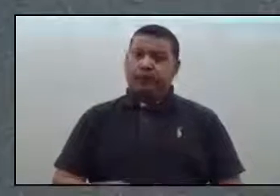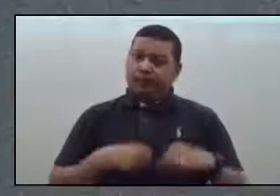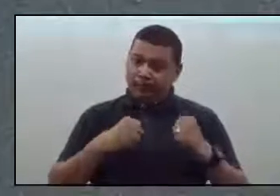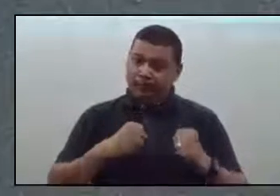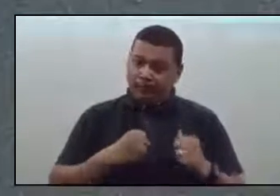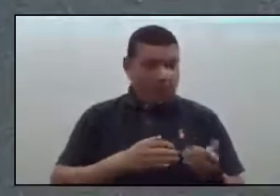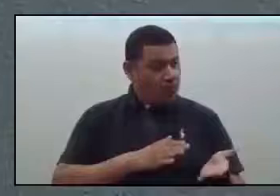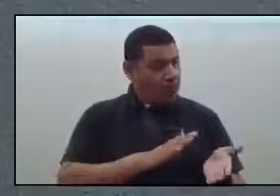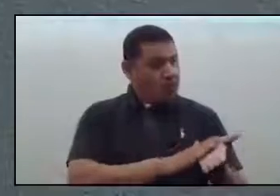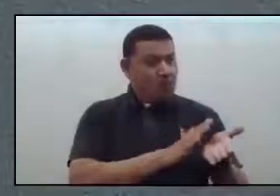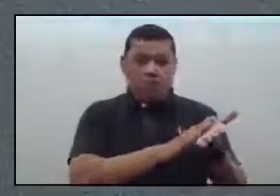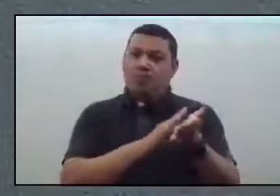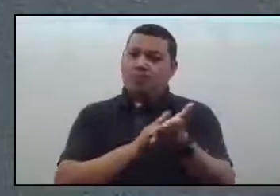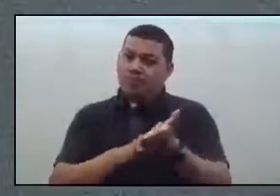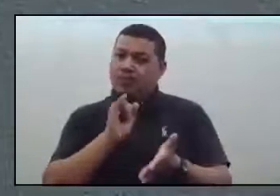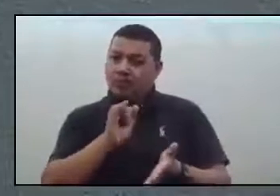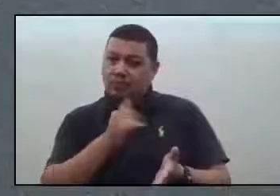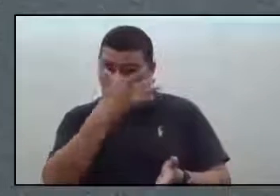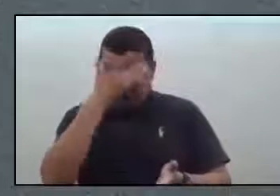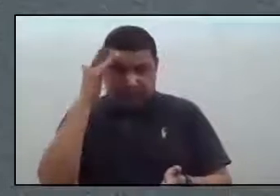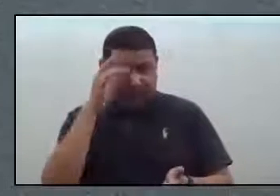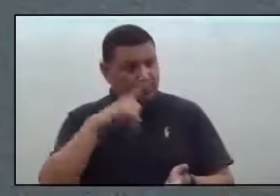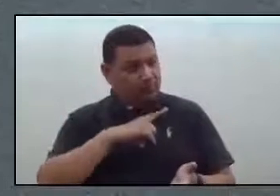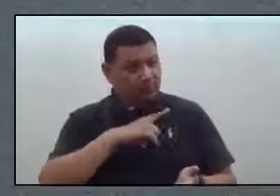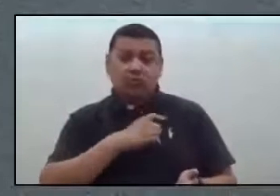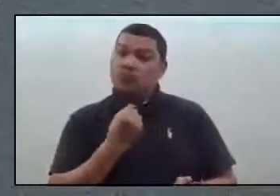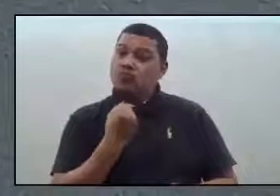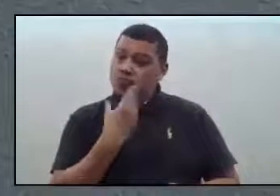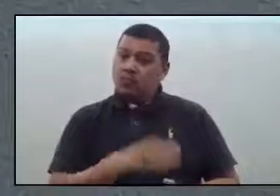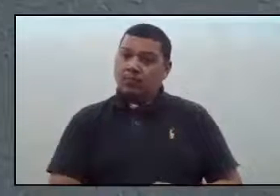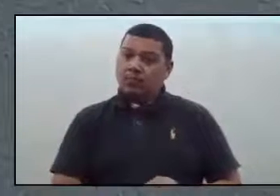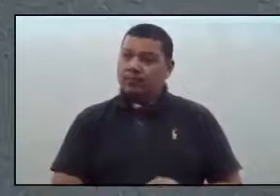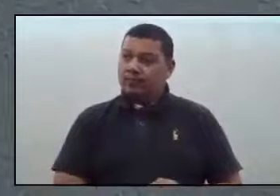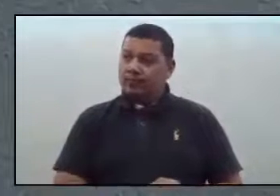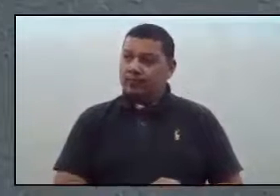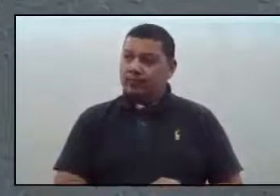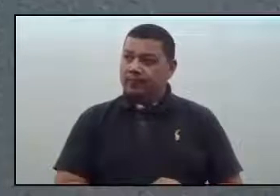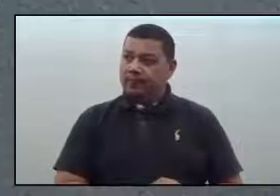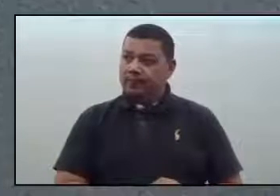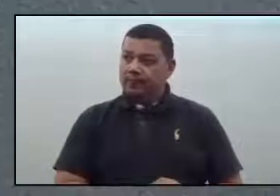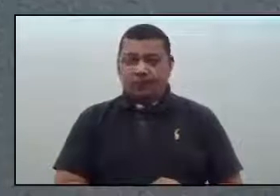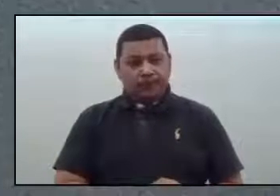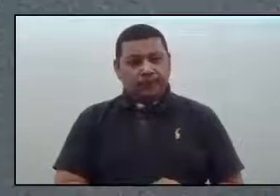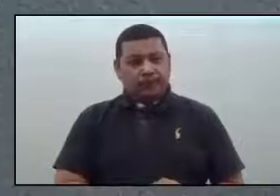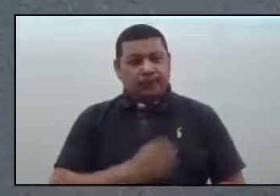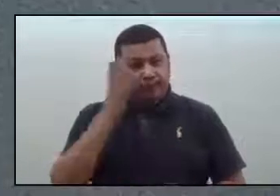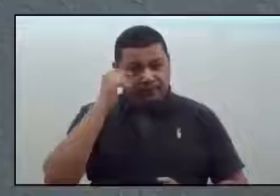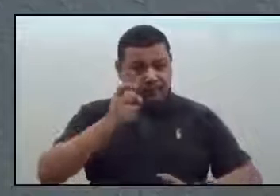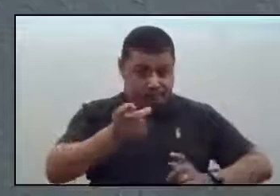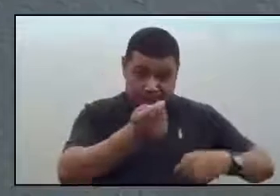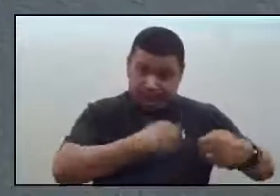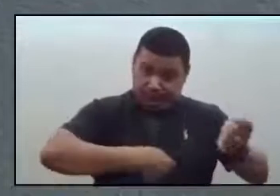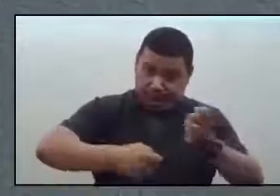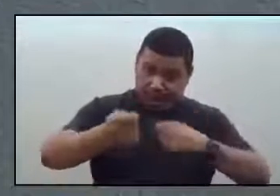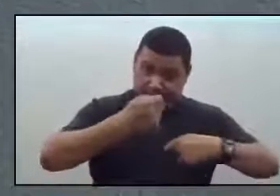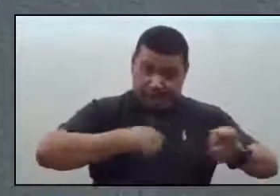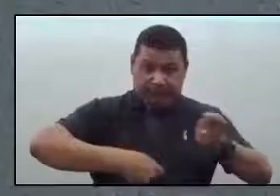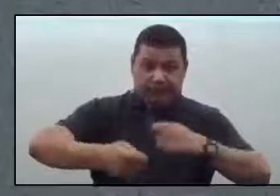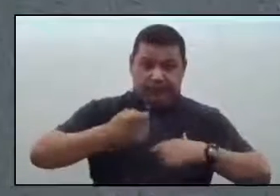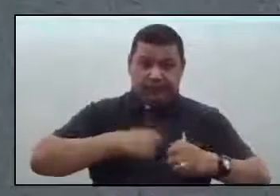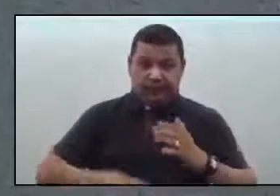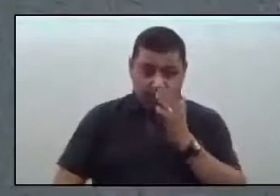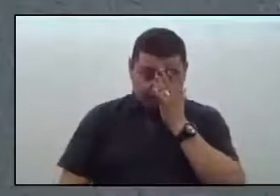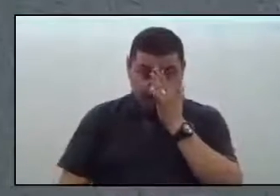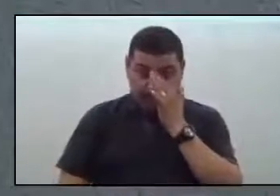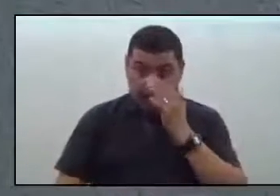reconhecer quando a pessoa realmente é boa, ela passa de uma gestão para outra, né? O Padovani está